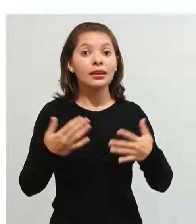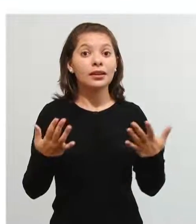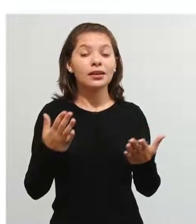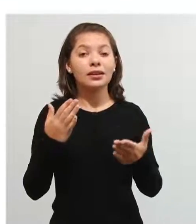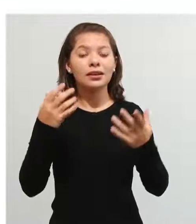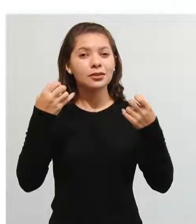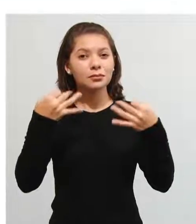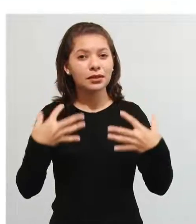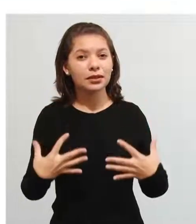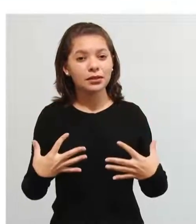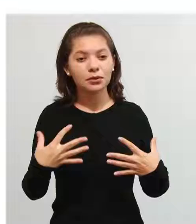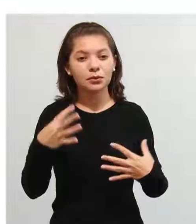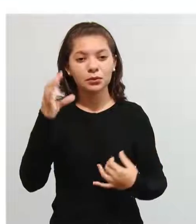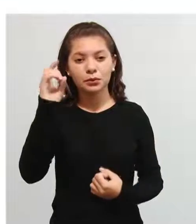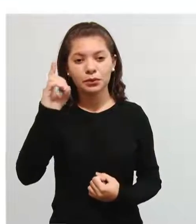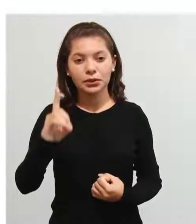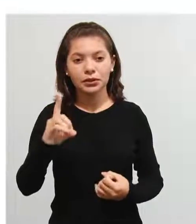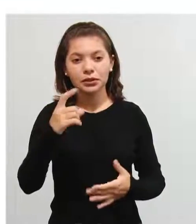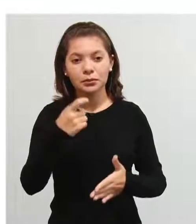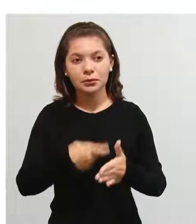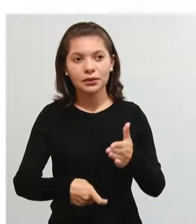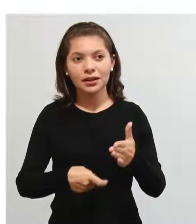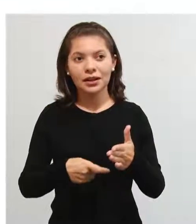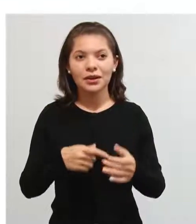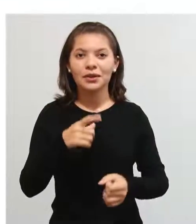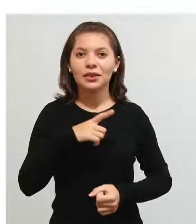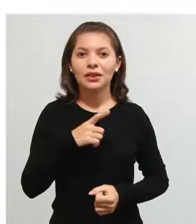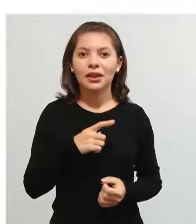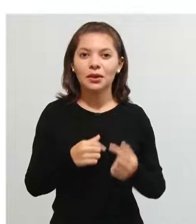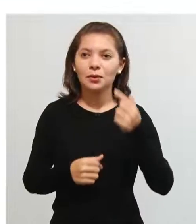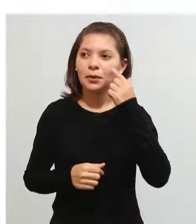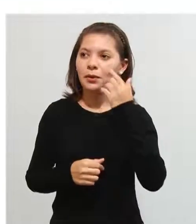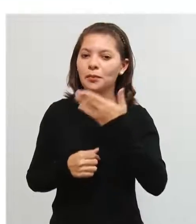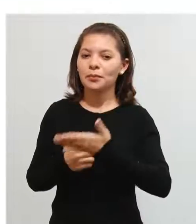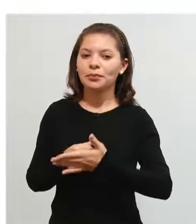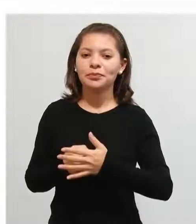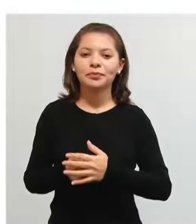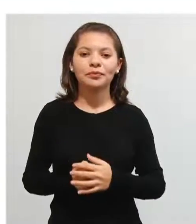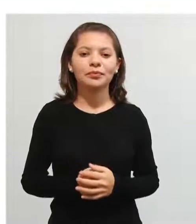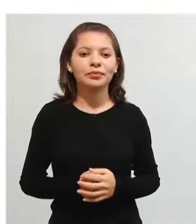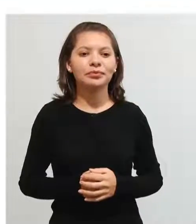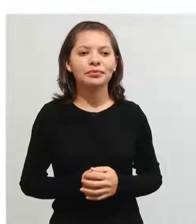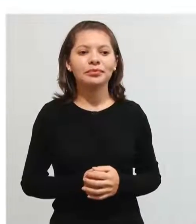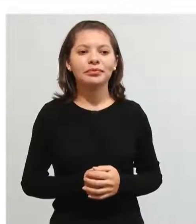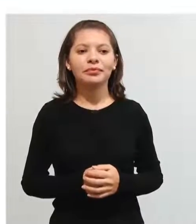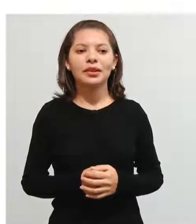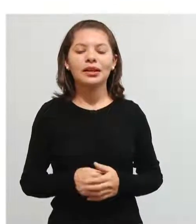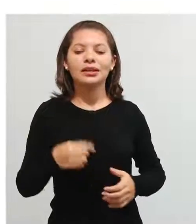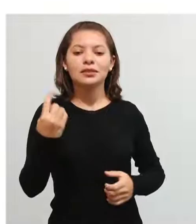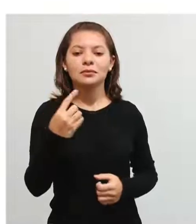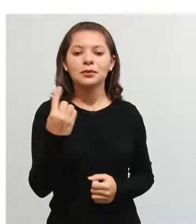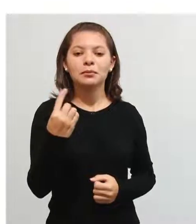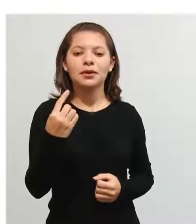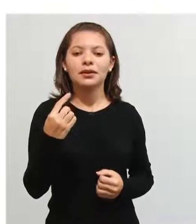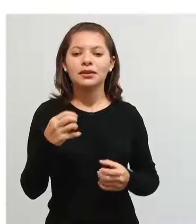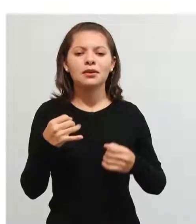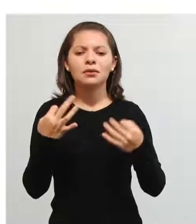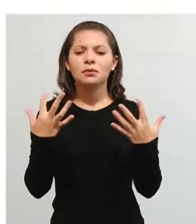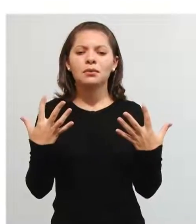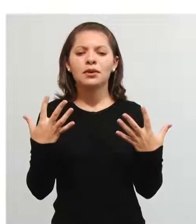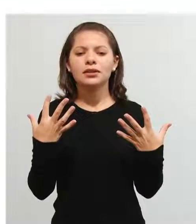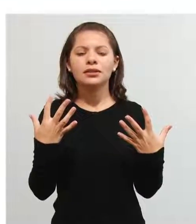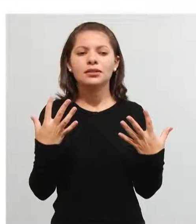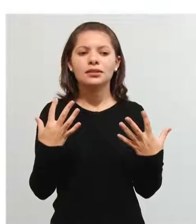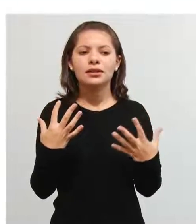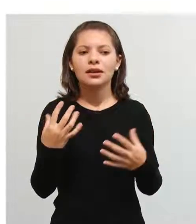fontes do direito tributário, eu trago aqui para vocês fontes primárias, tá? Quais são essas fontes primárias,